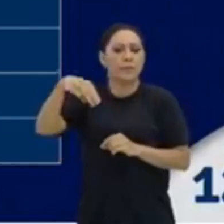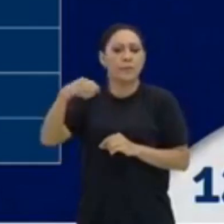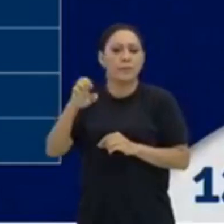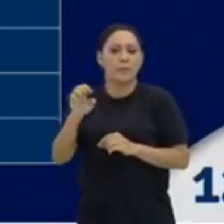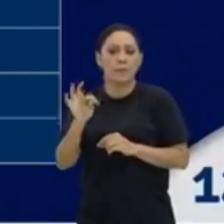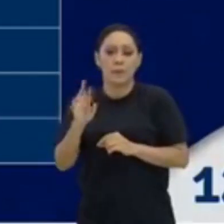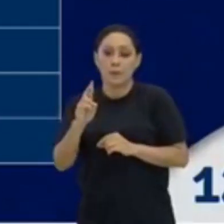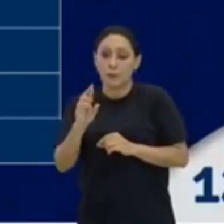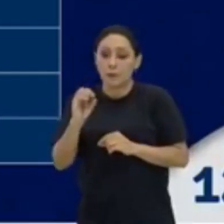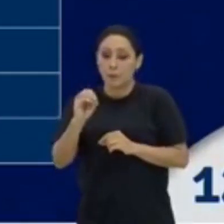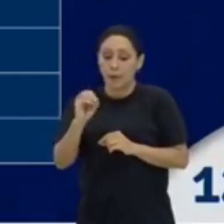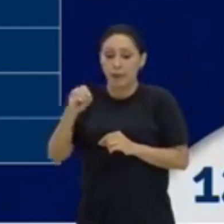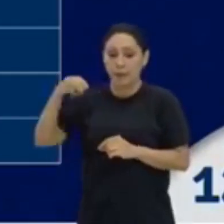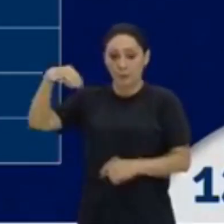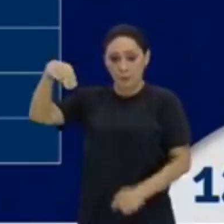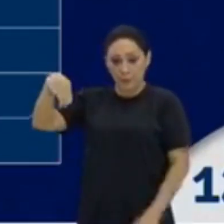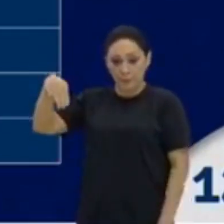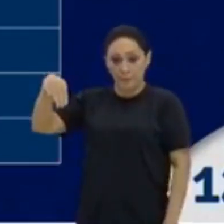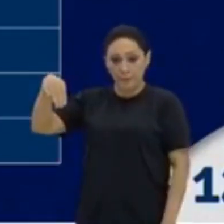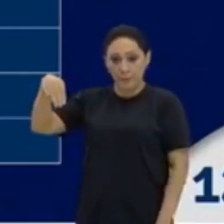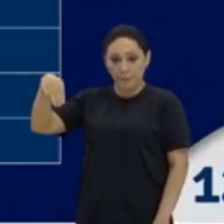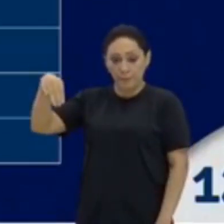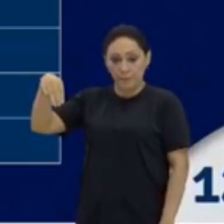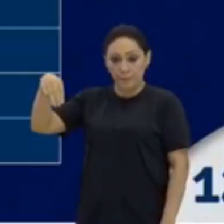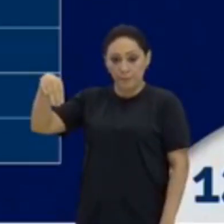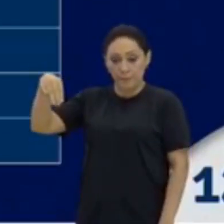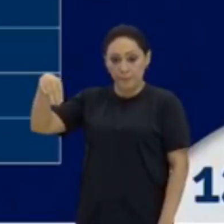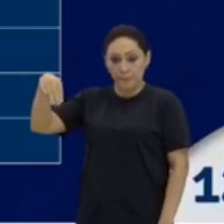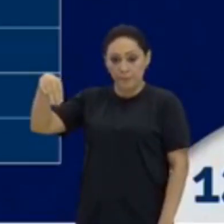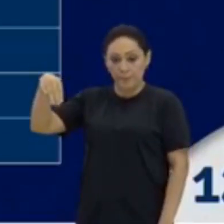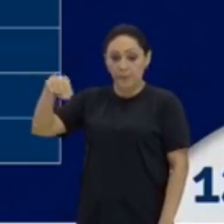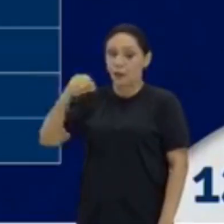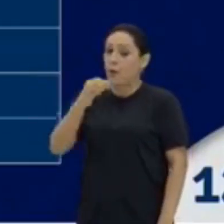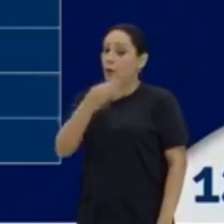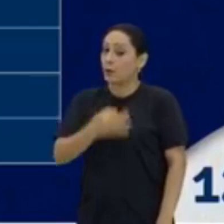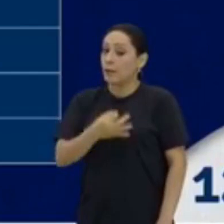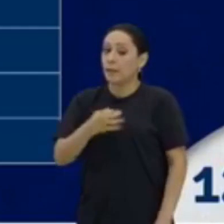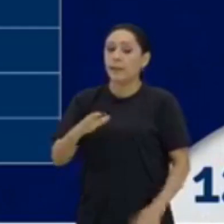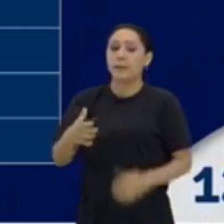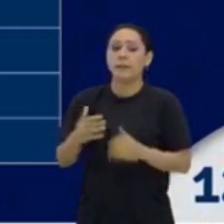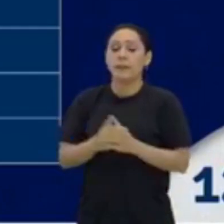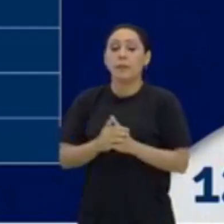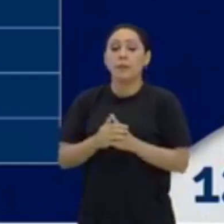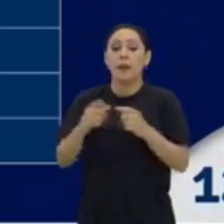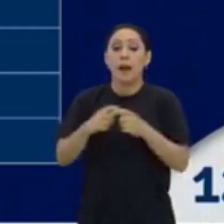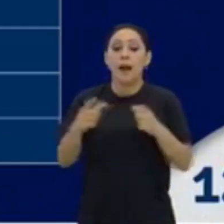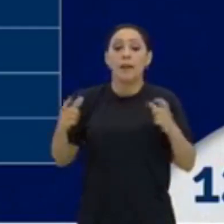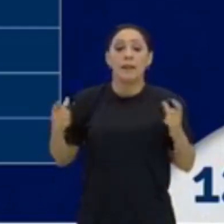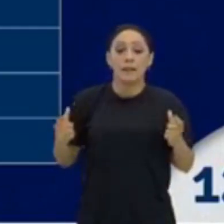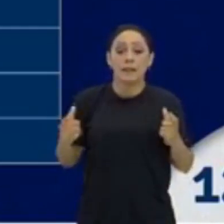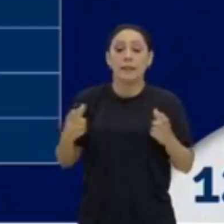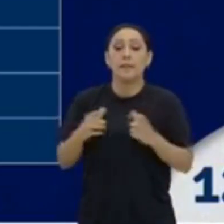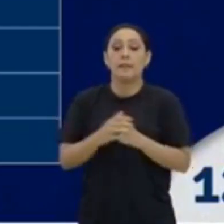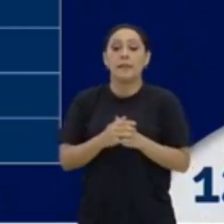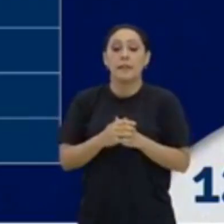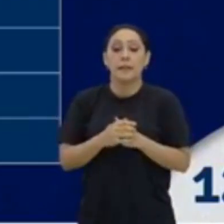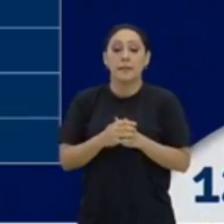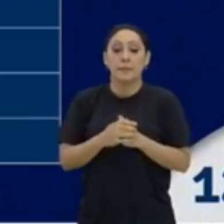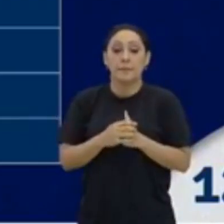metros. Isso. Olha a unidadezinha aqui, ó. Unidade de medida, tá certo? A grandeza, olha só, pessoal. A